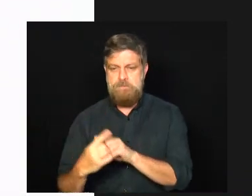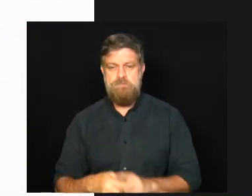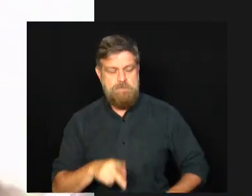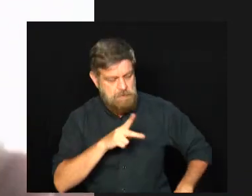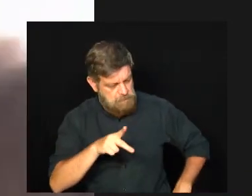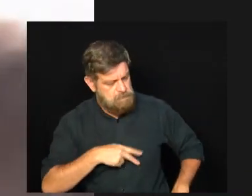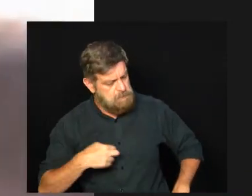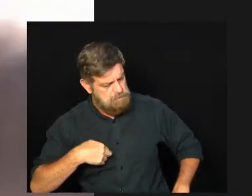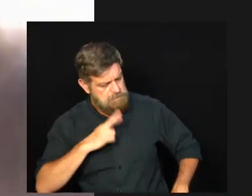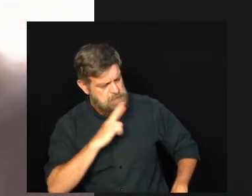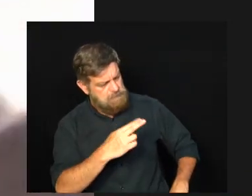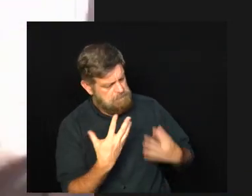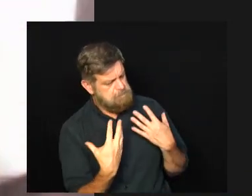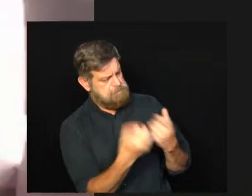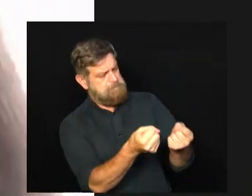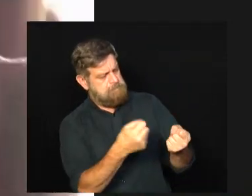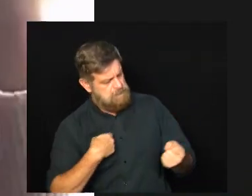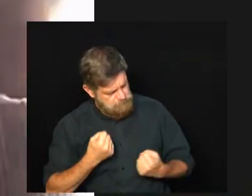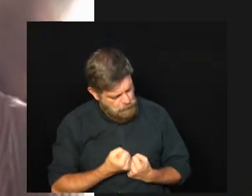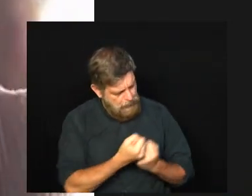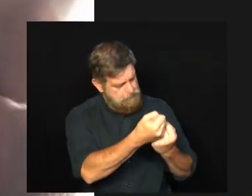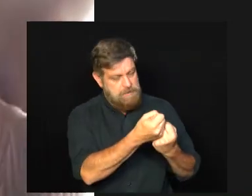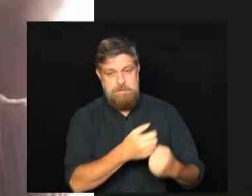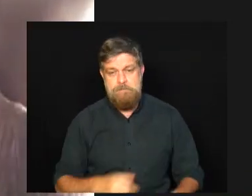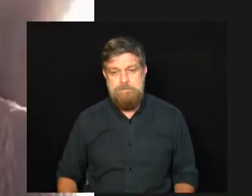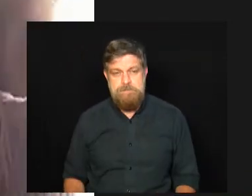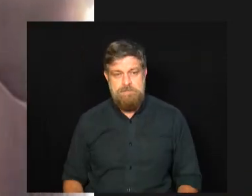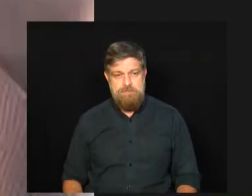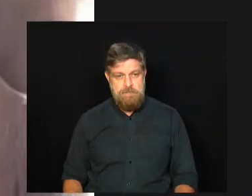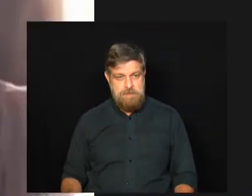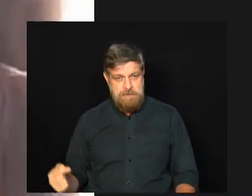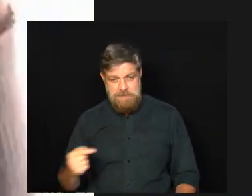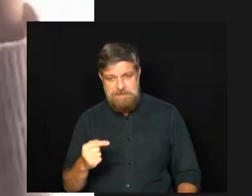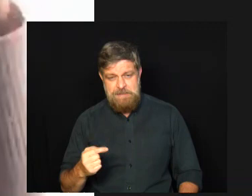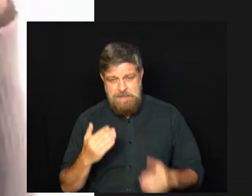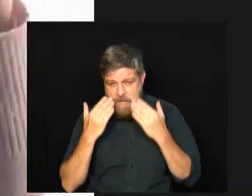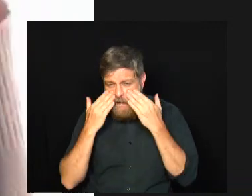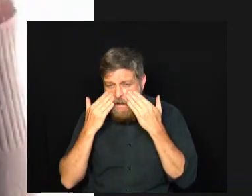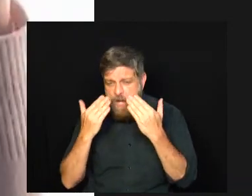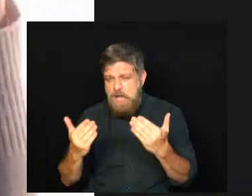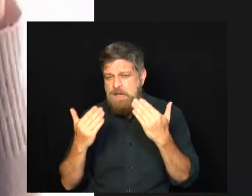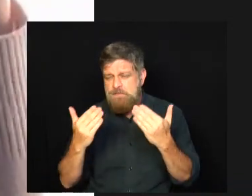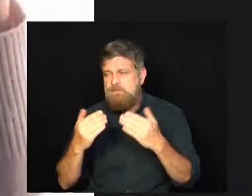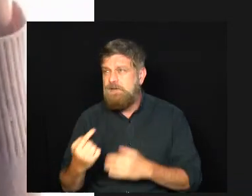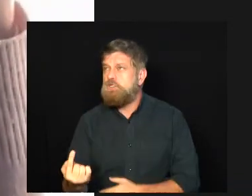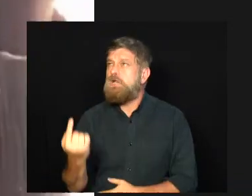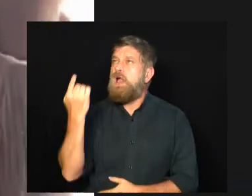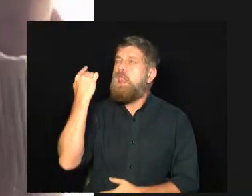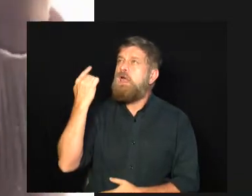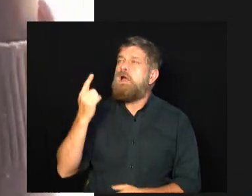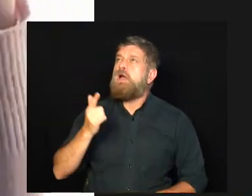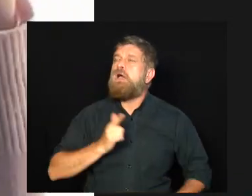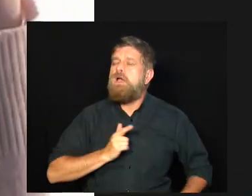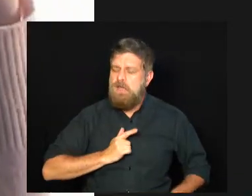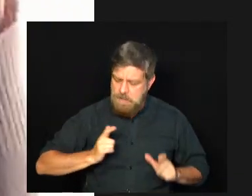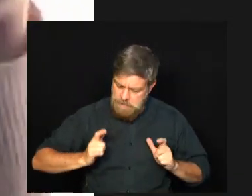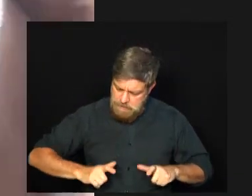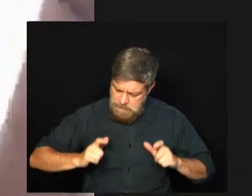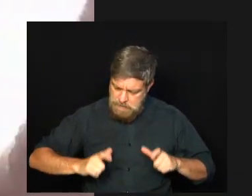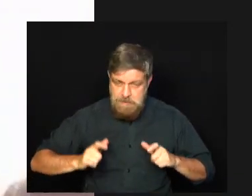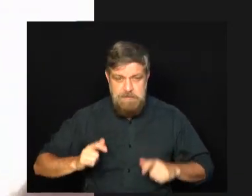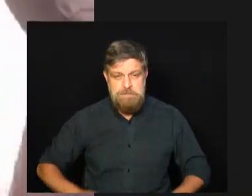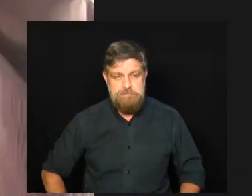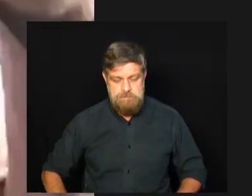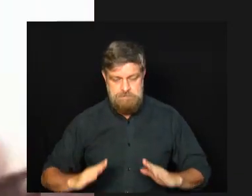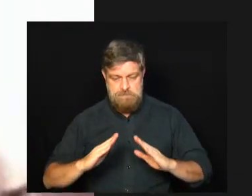comigo. Fizemos lá ali em frente o que era, naquele tempo, ali atrás